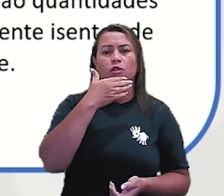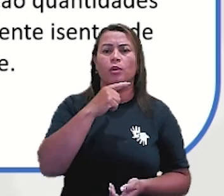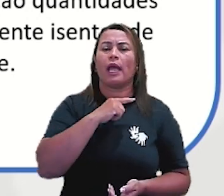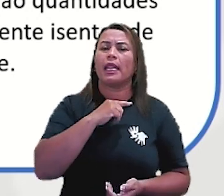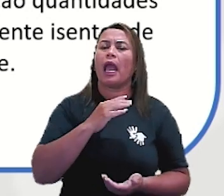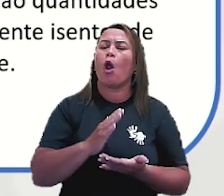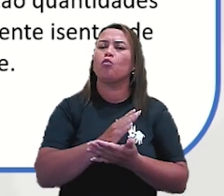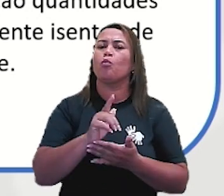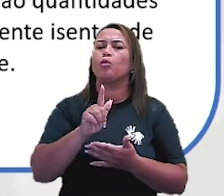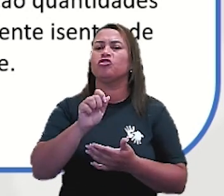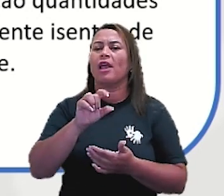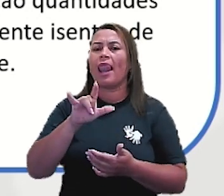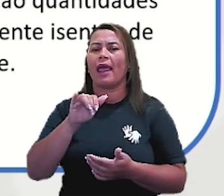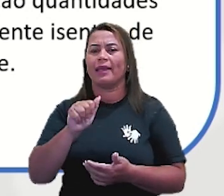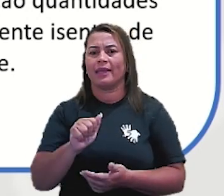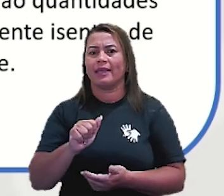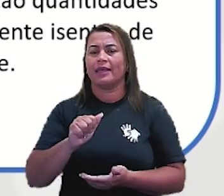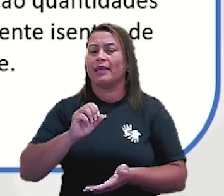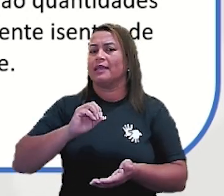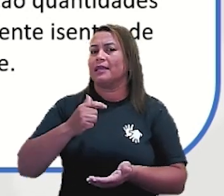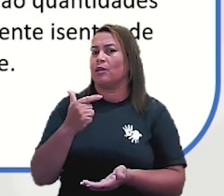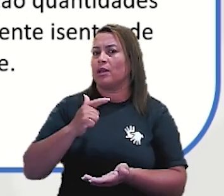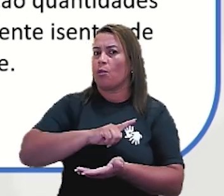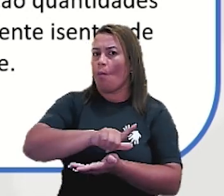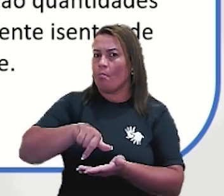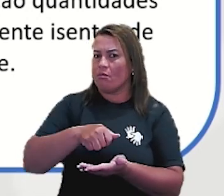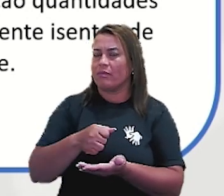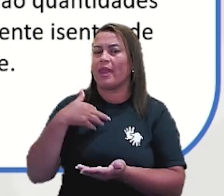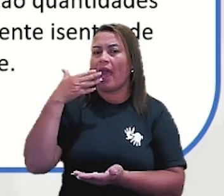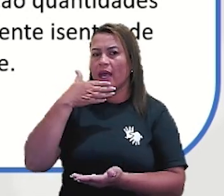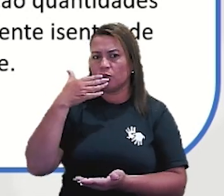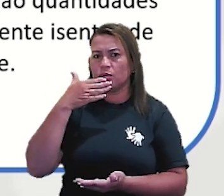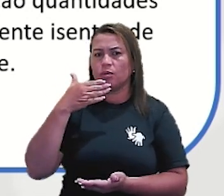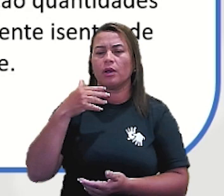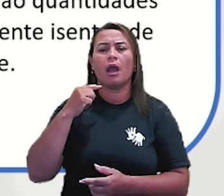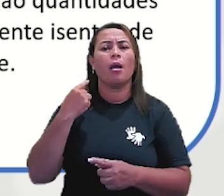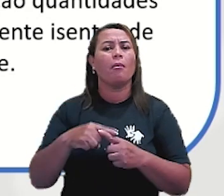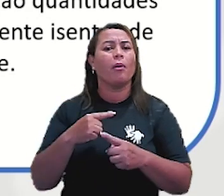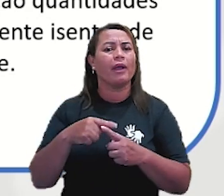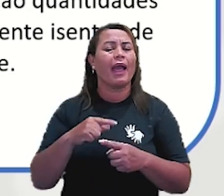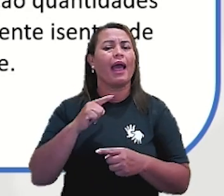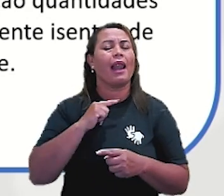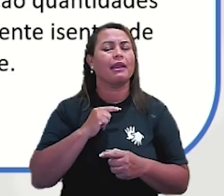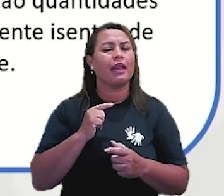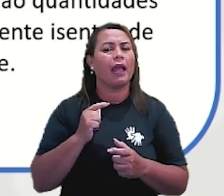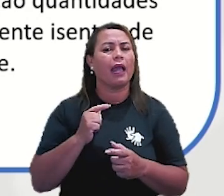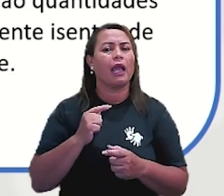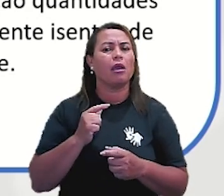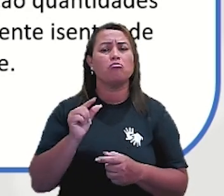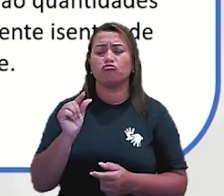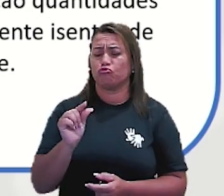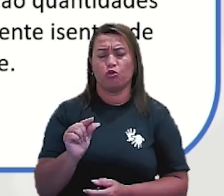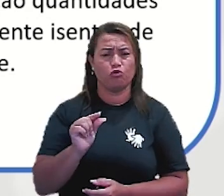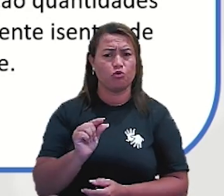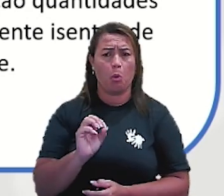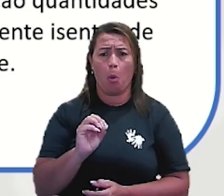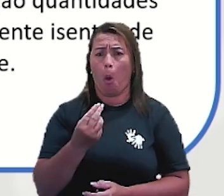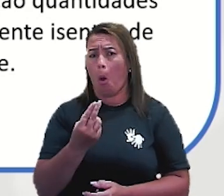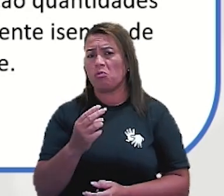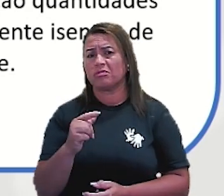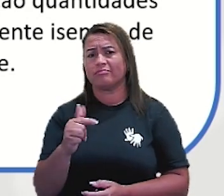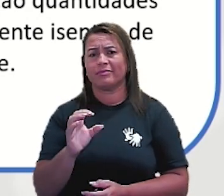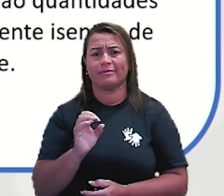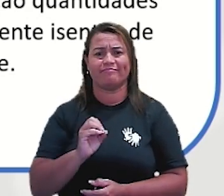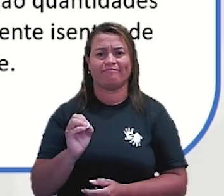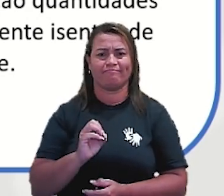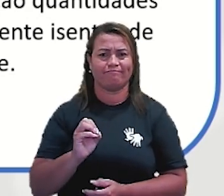como, por exemplo, sem açúcar. Então, ela é um alimento diet. Por quê? Porque ou ela tem uma quantidade insignificativa de açúcar,